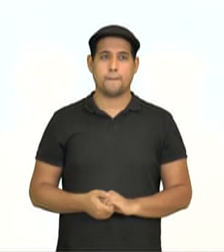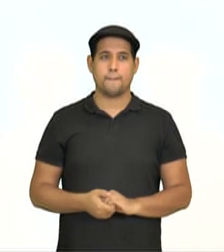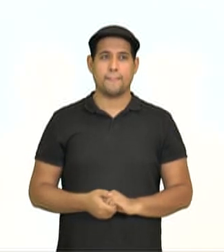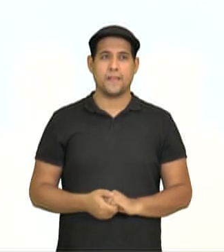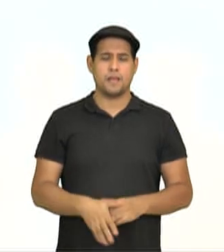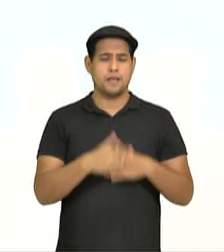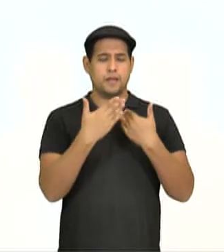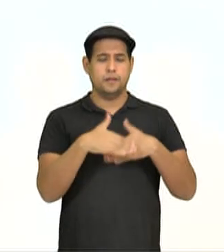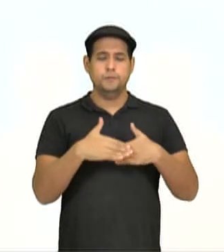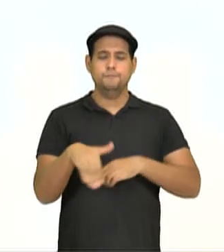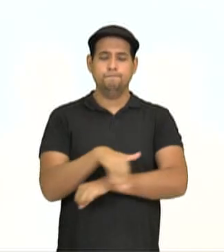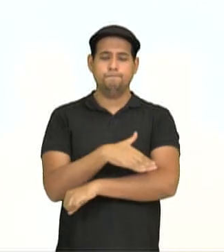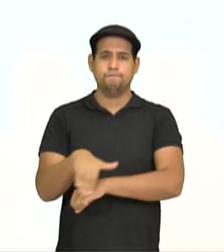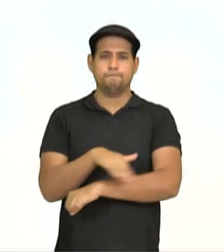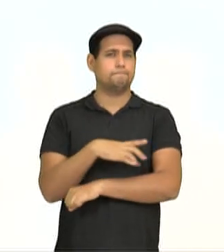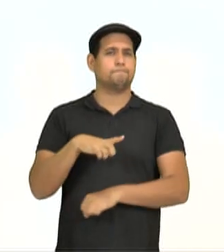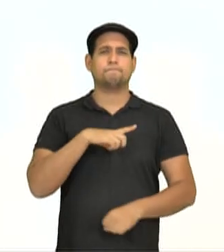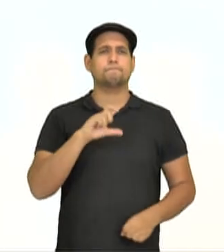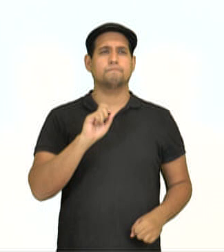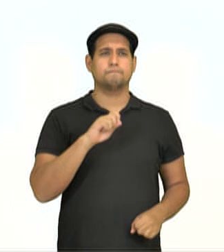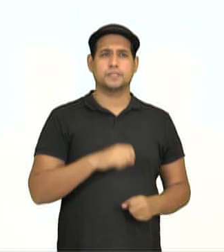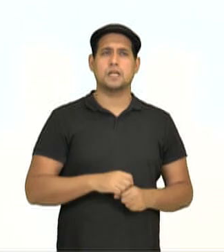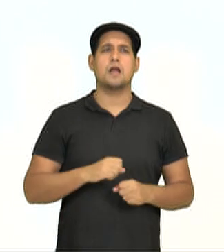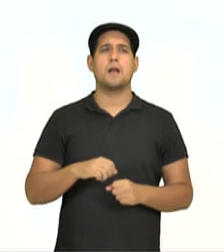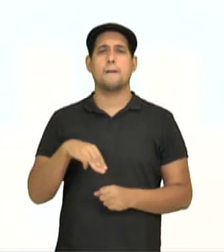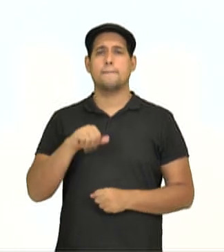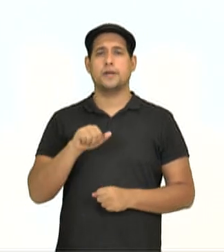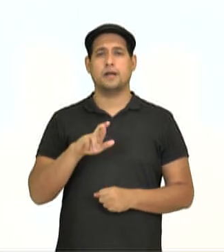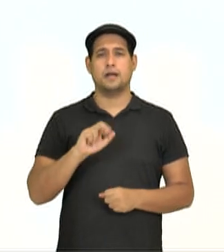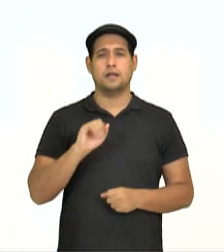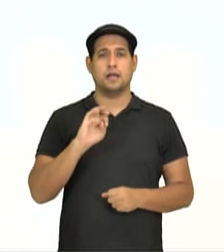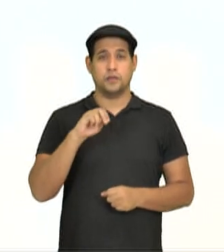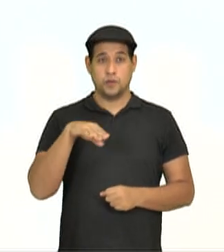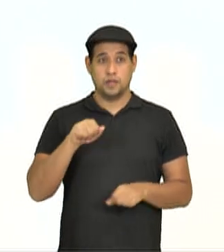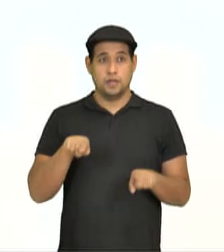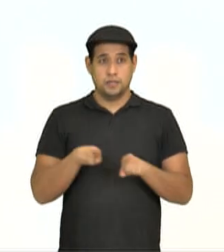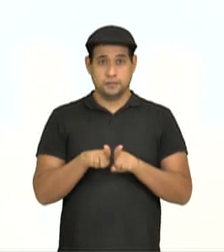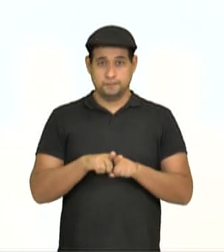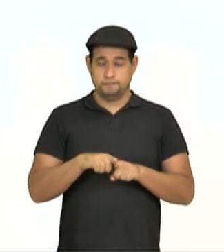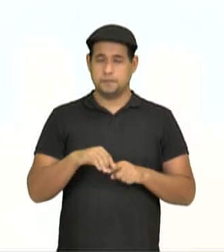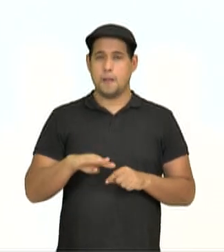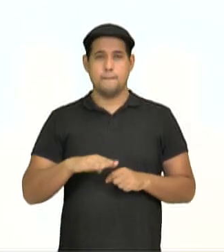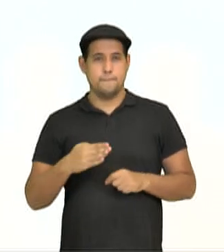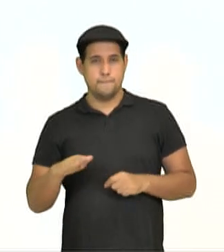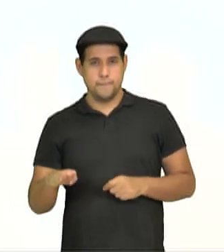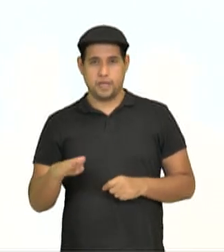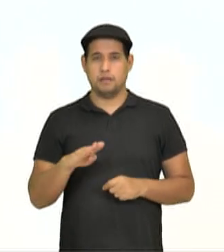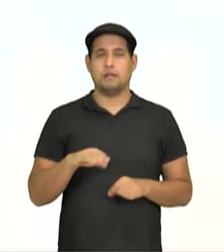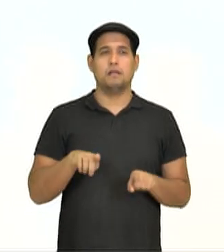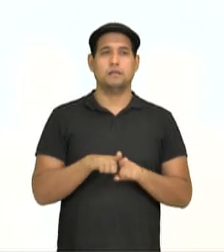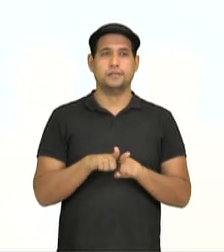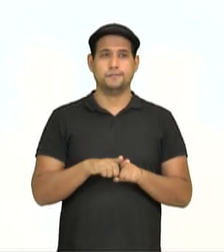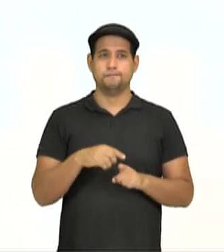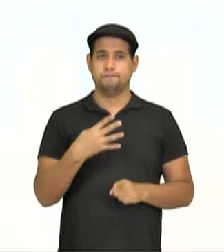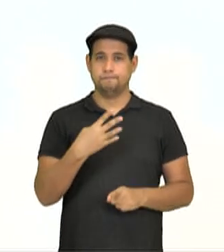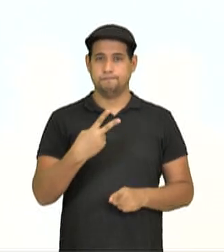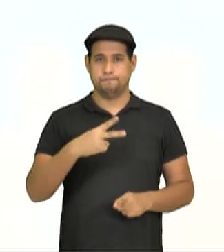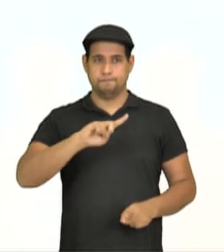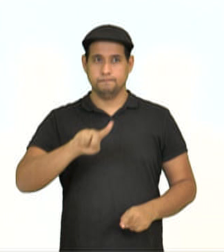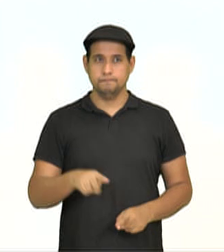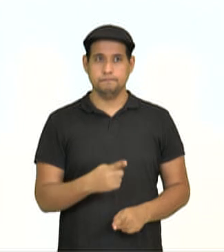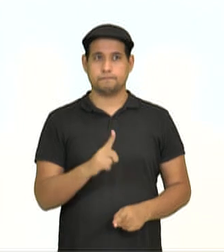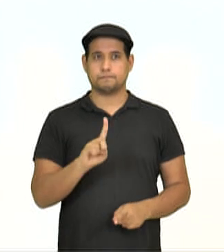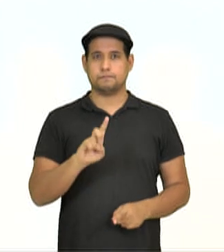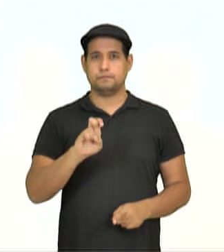As provas de rua, daí a gente tem a maratona e também a meia maratona. Maratona 42,195 metros e a